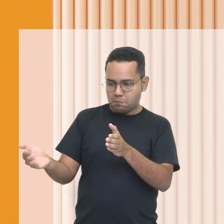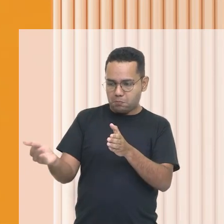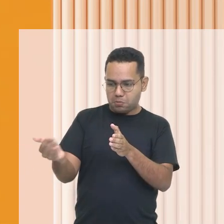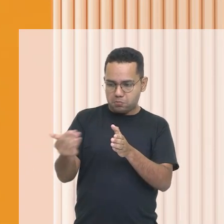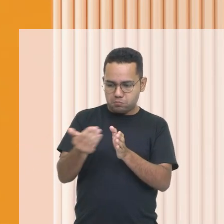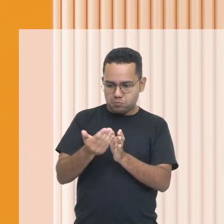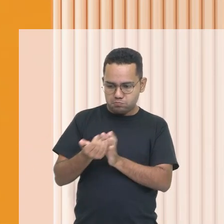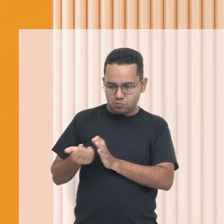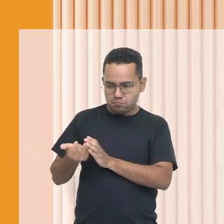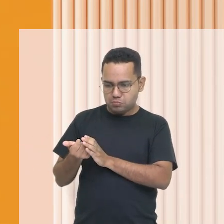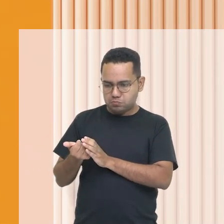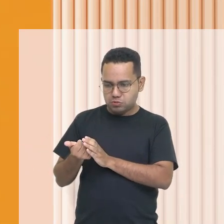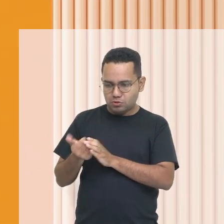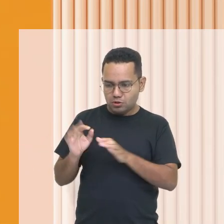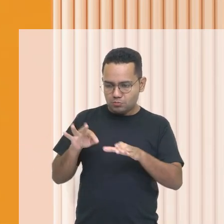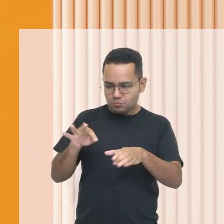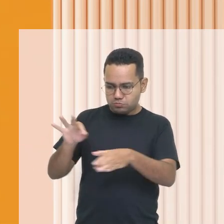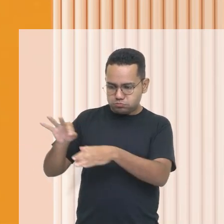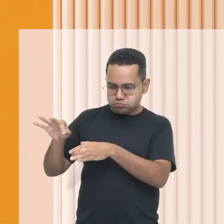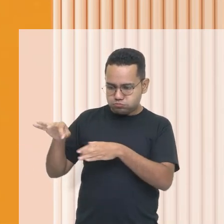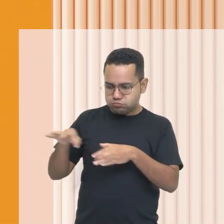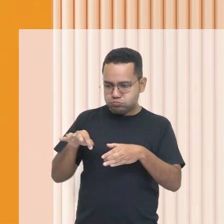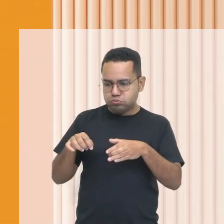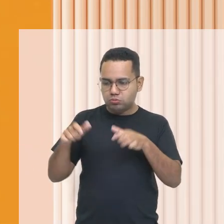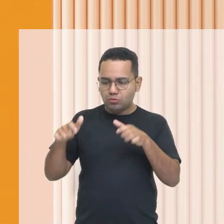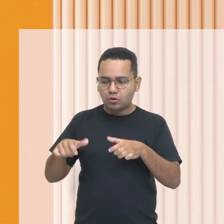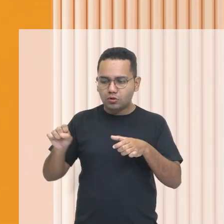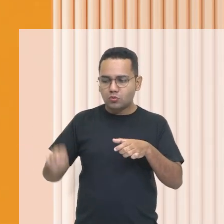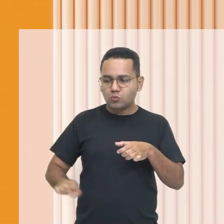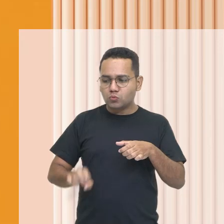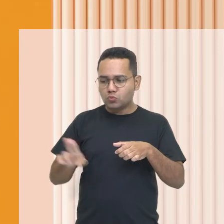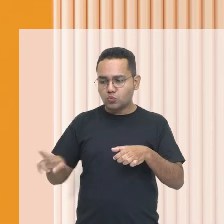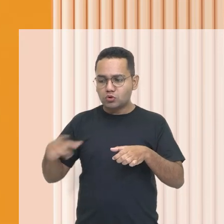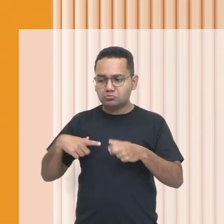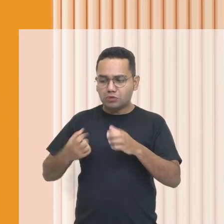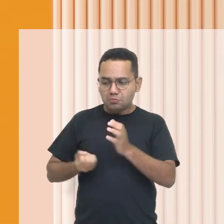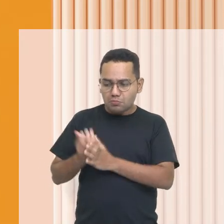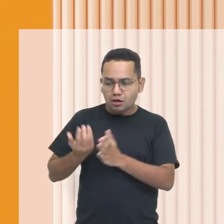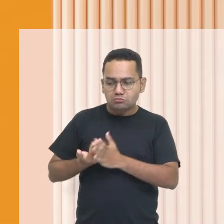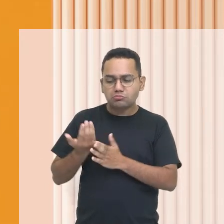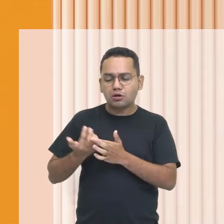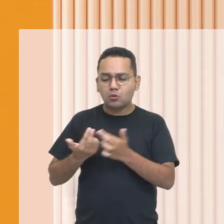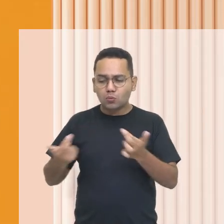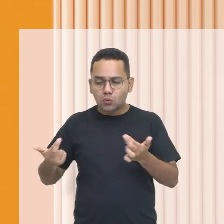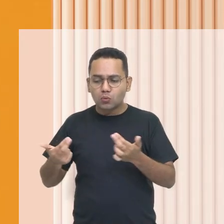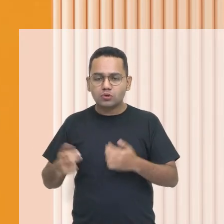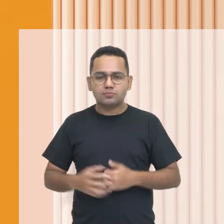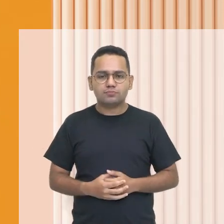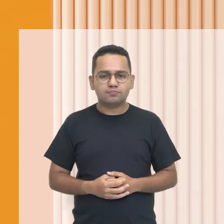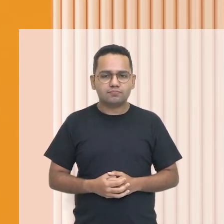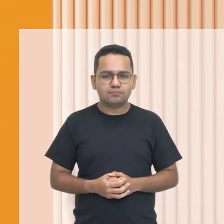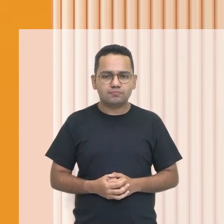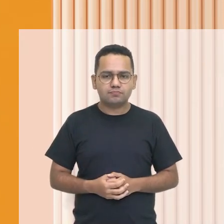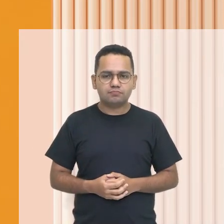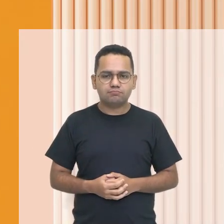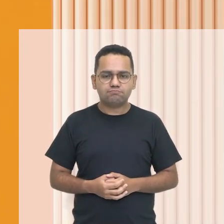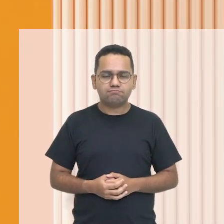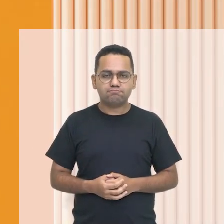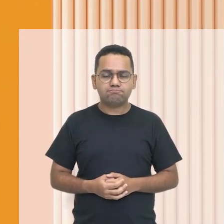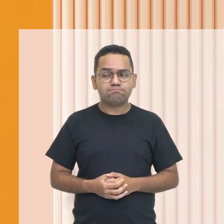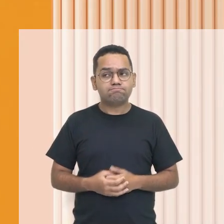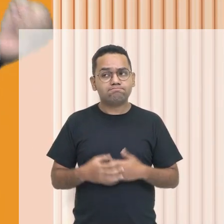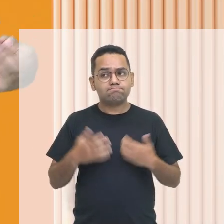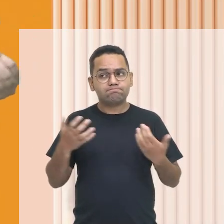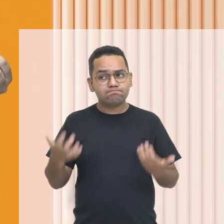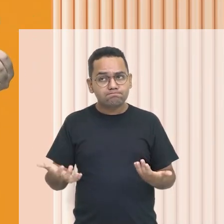região sudeste. E aí, você deve estar me perguntando aí, né, do outro lado da telinha, mas professor,